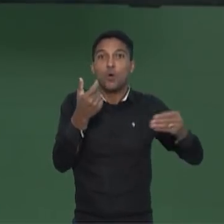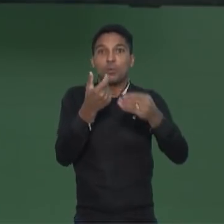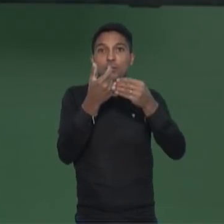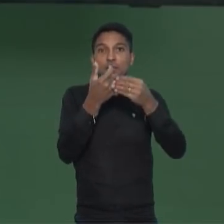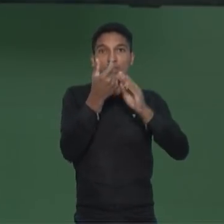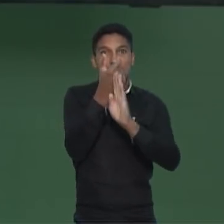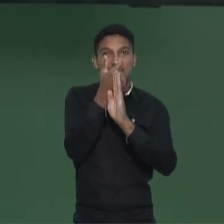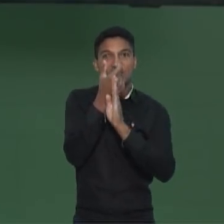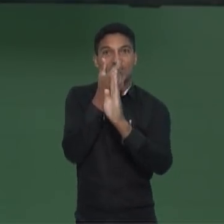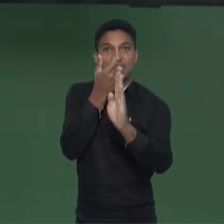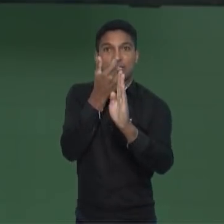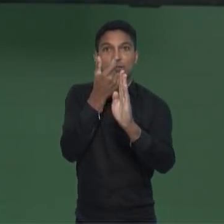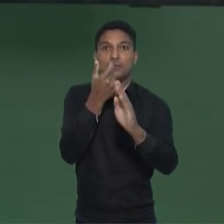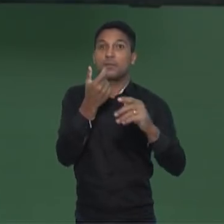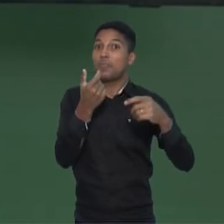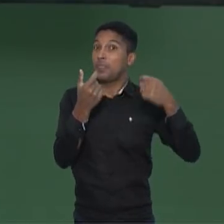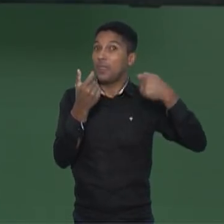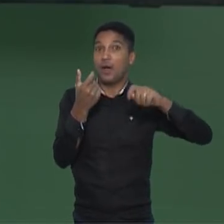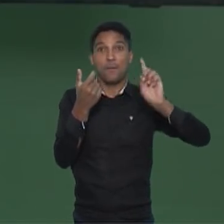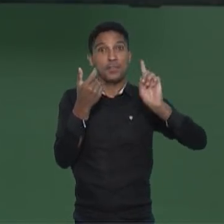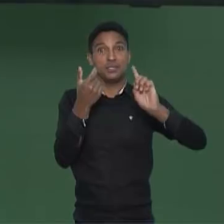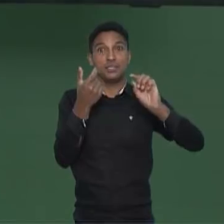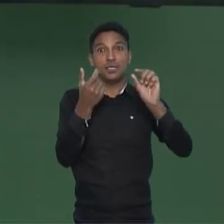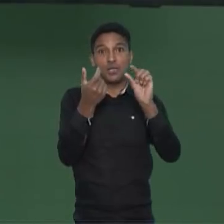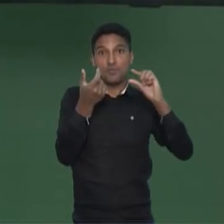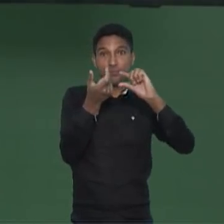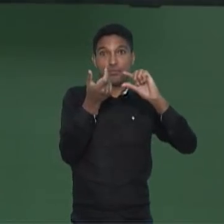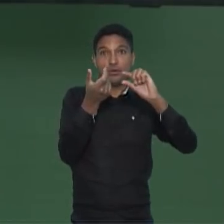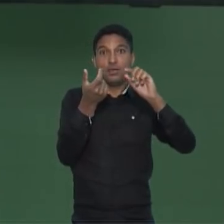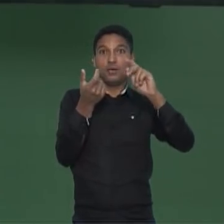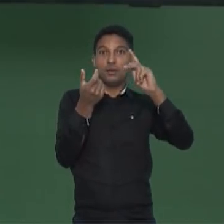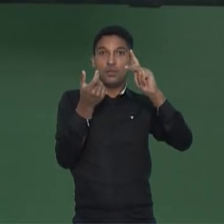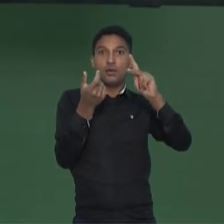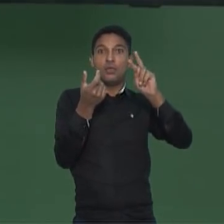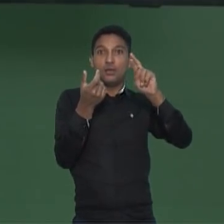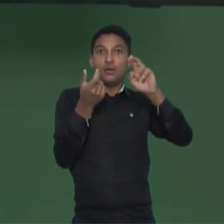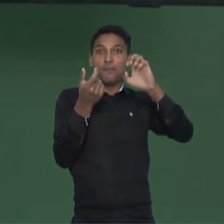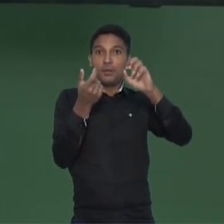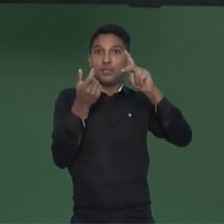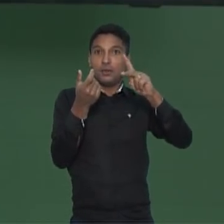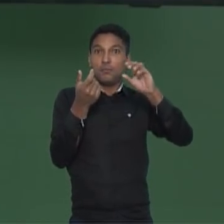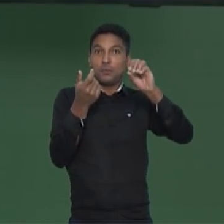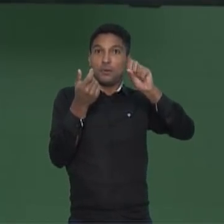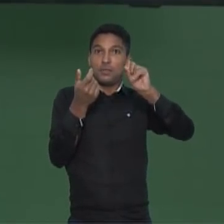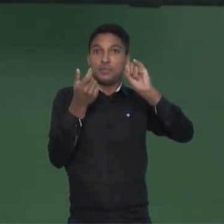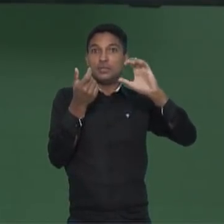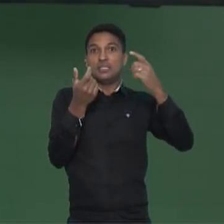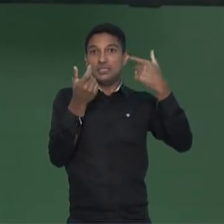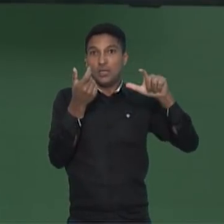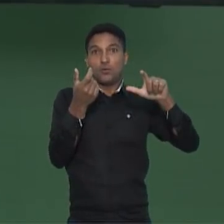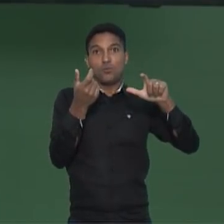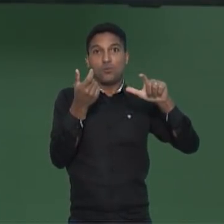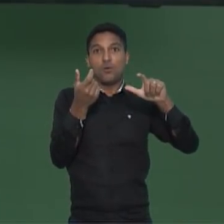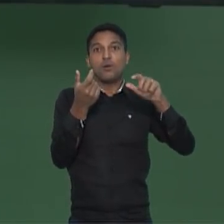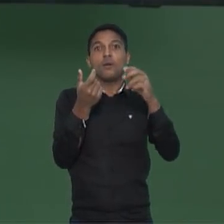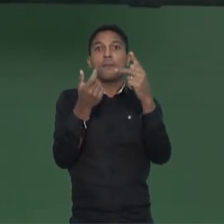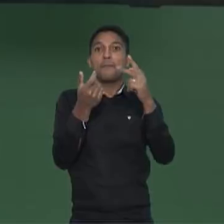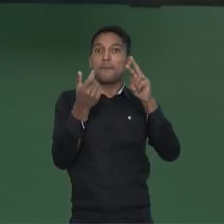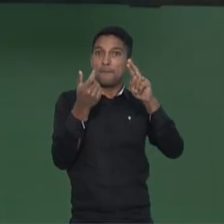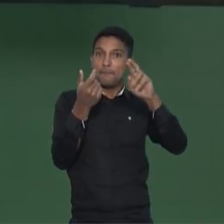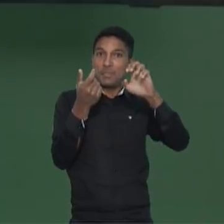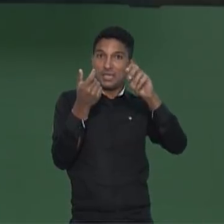sem preposição, certo? O objeto direto, que completa o verbo transitivo direto, não terá